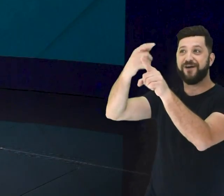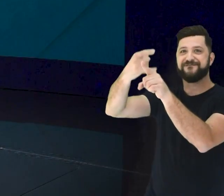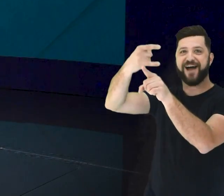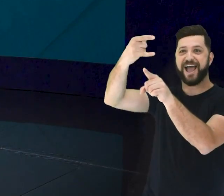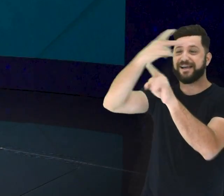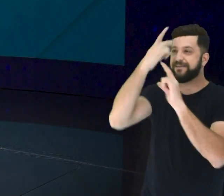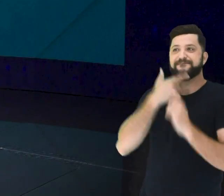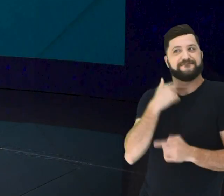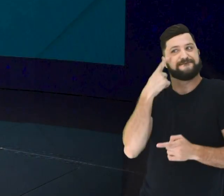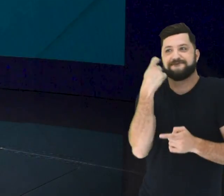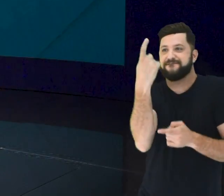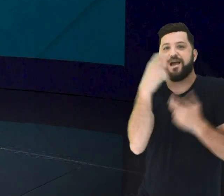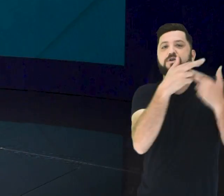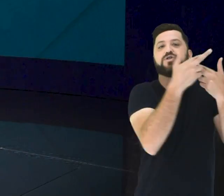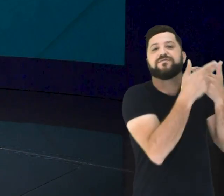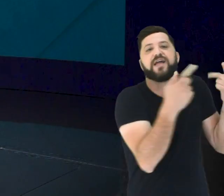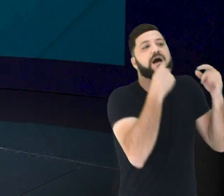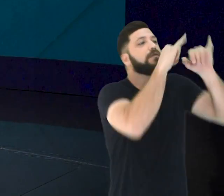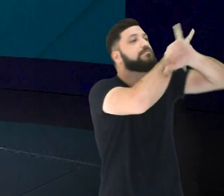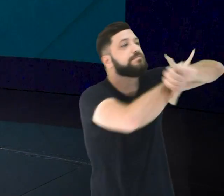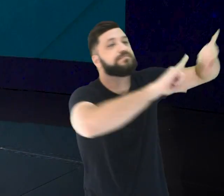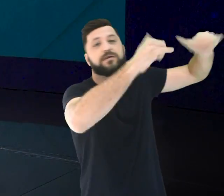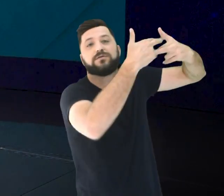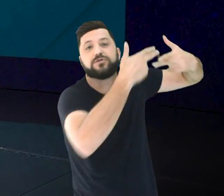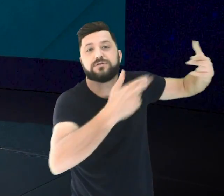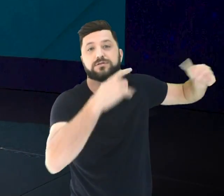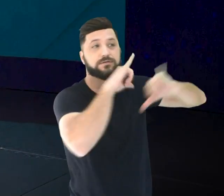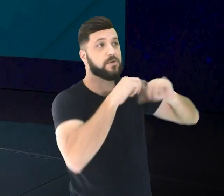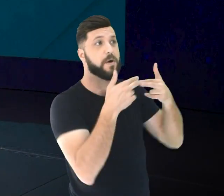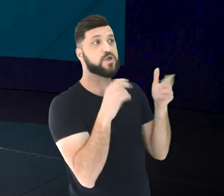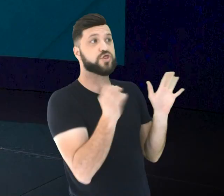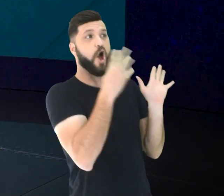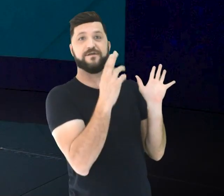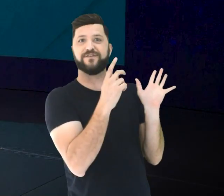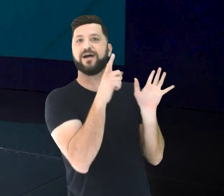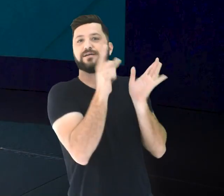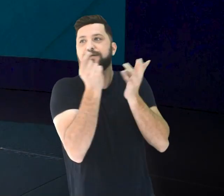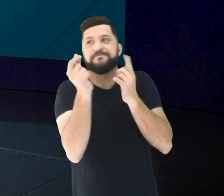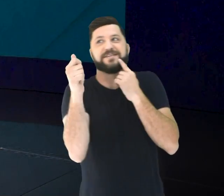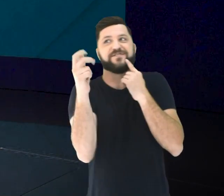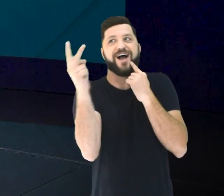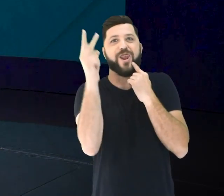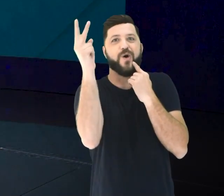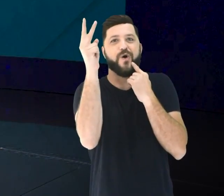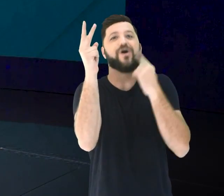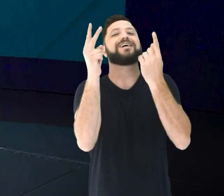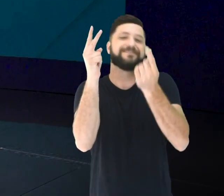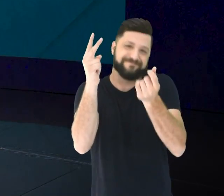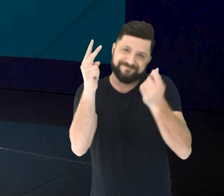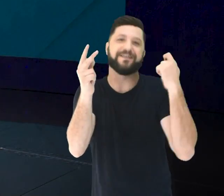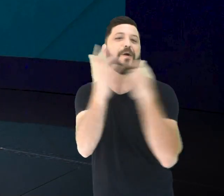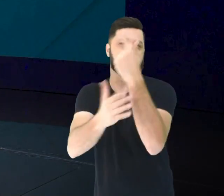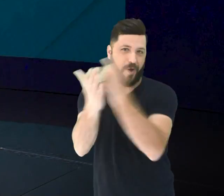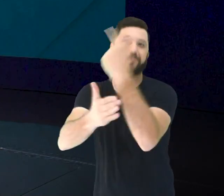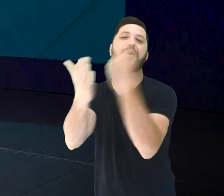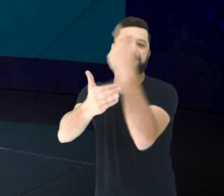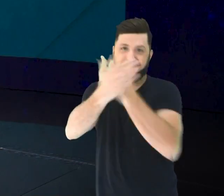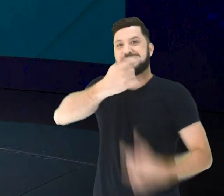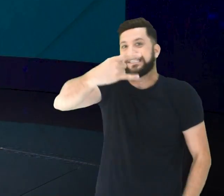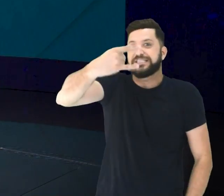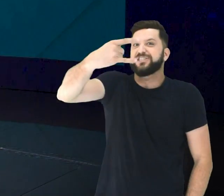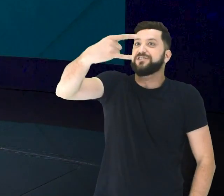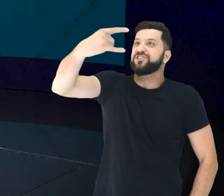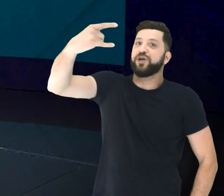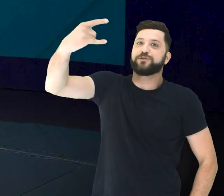tenho menor é a chance de uma reversão abrupta desse movimento bom então se eu tenho uma